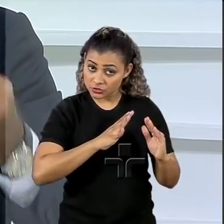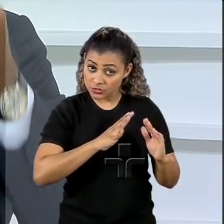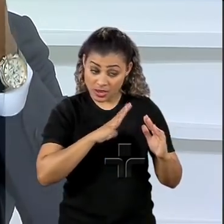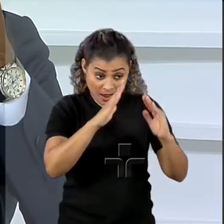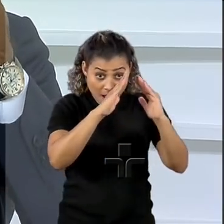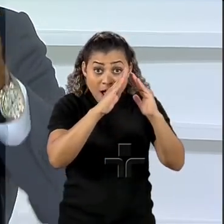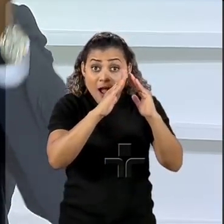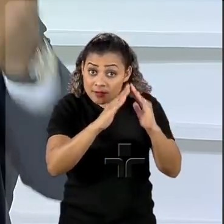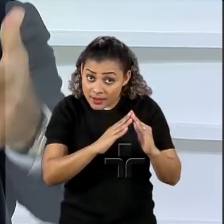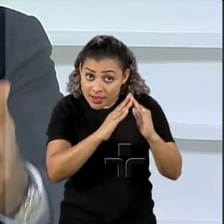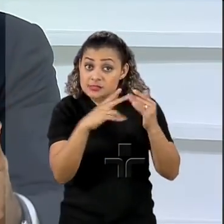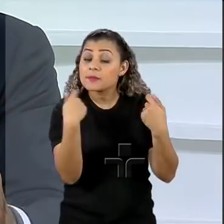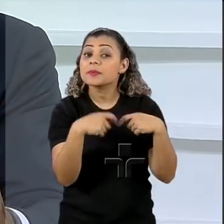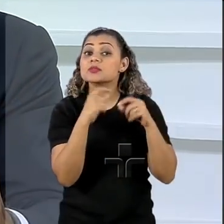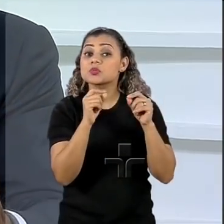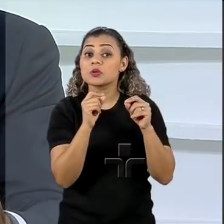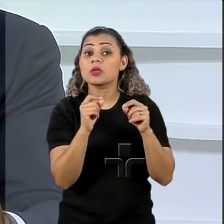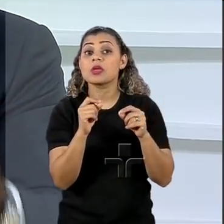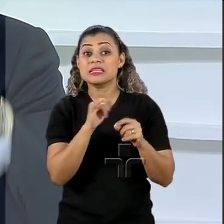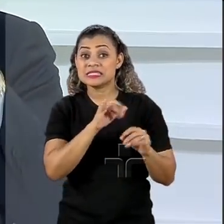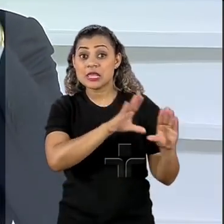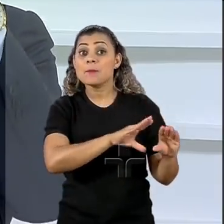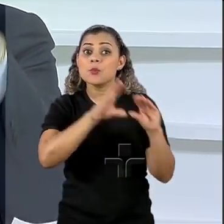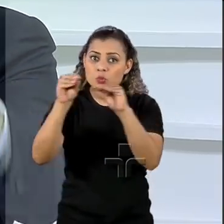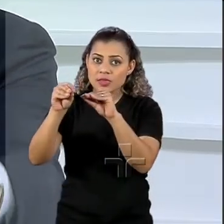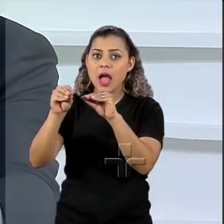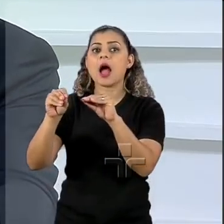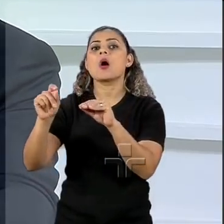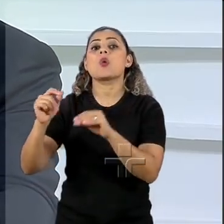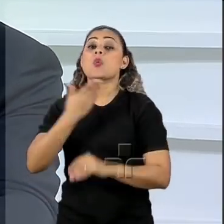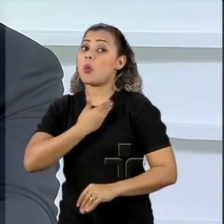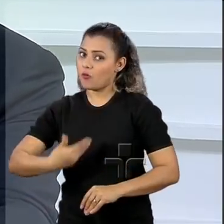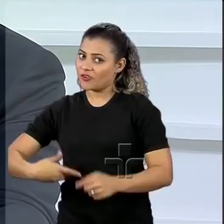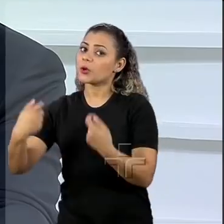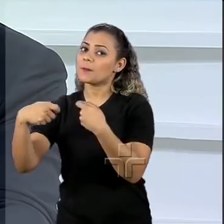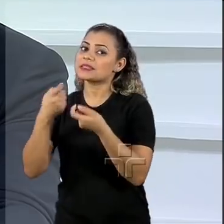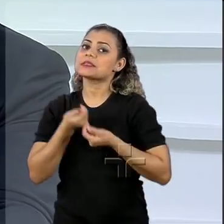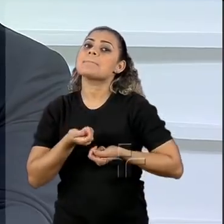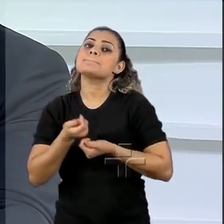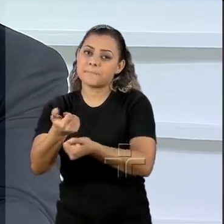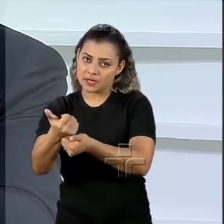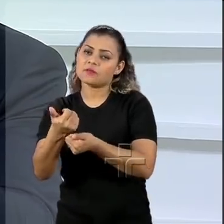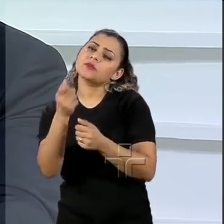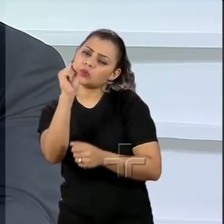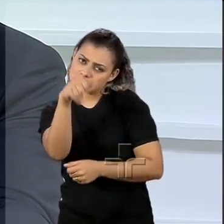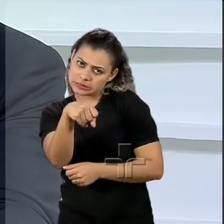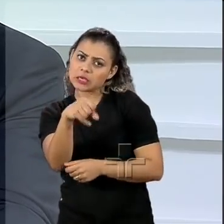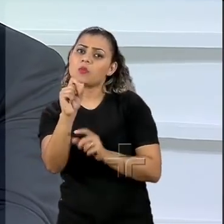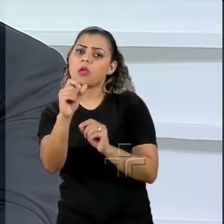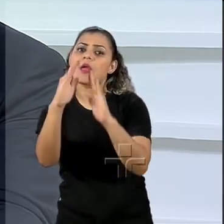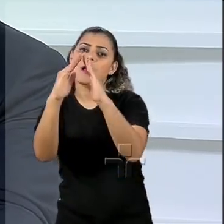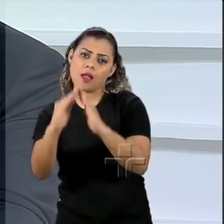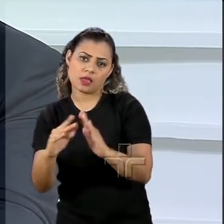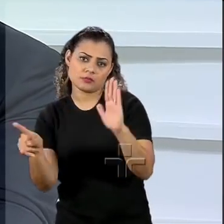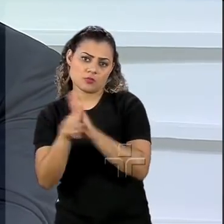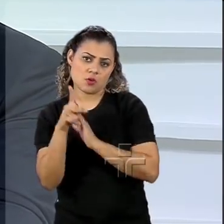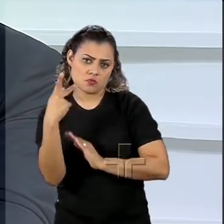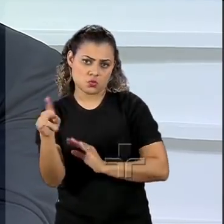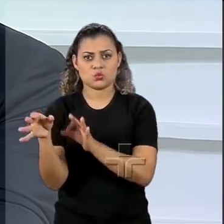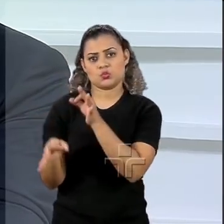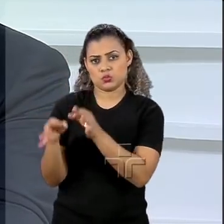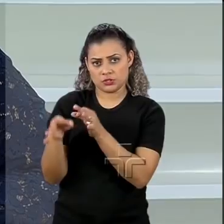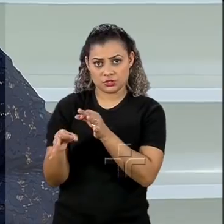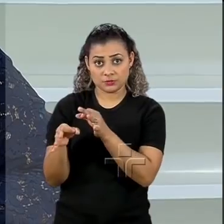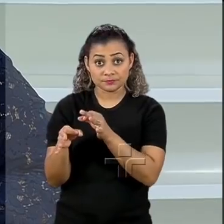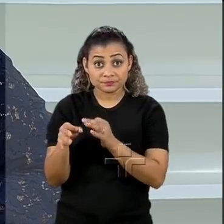ser prestada pelo Estado. O Estado tem o dever de dar uma moradia oficial para o juiz. Mas